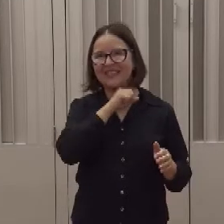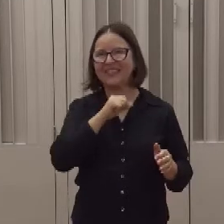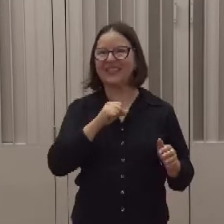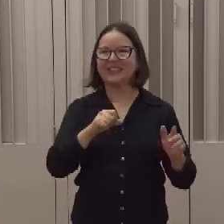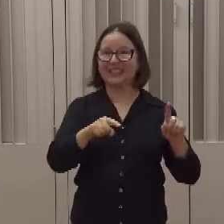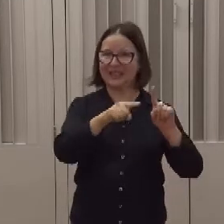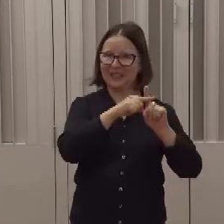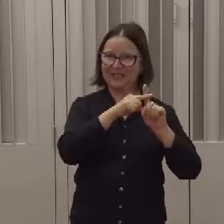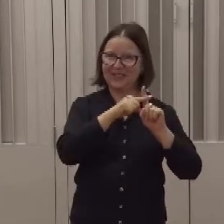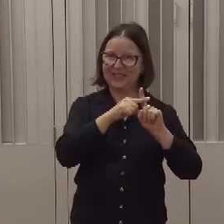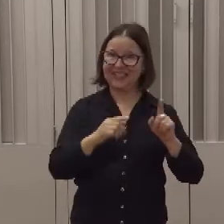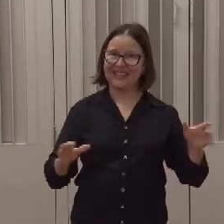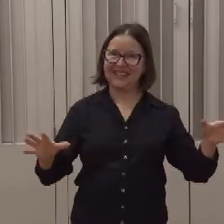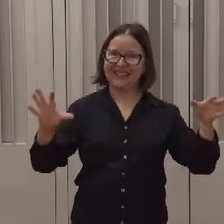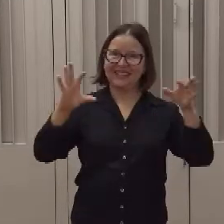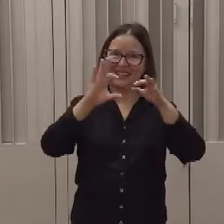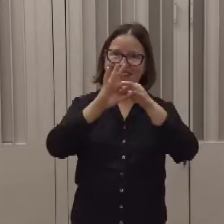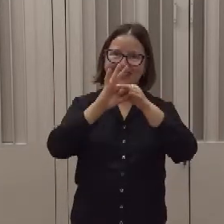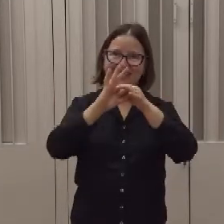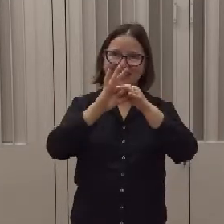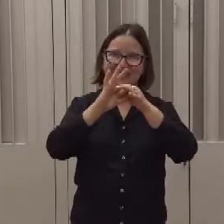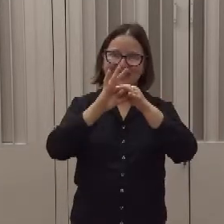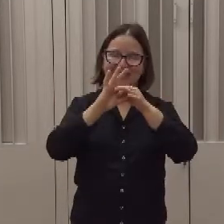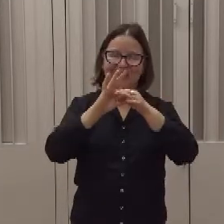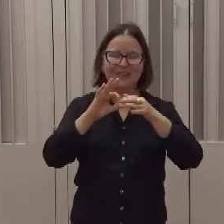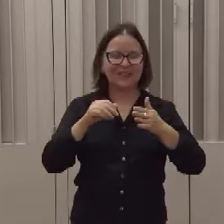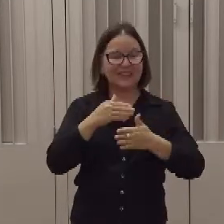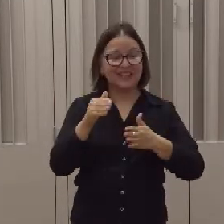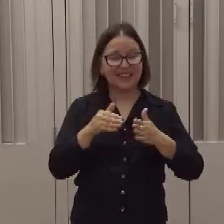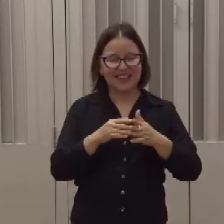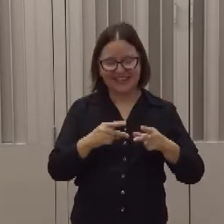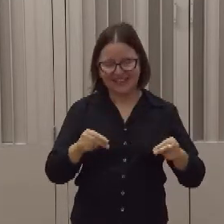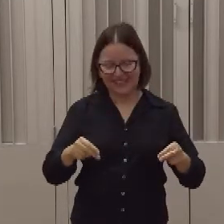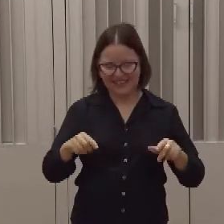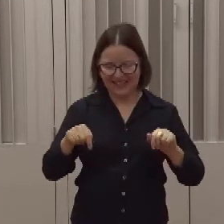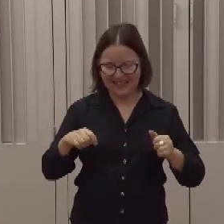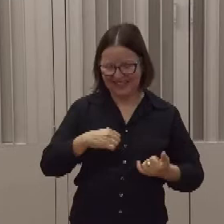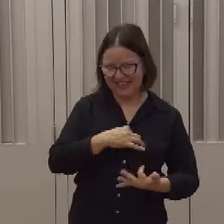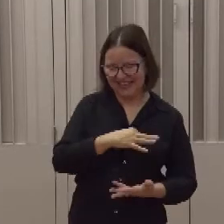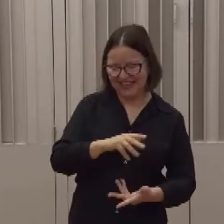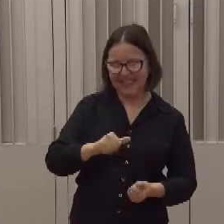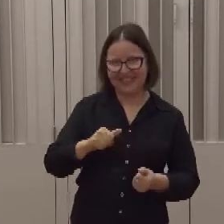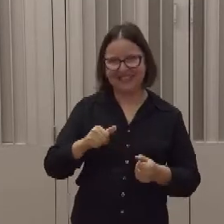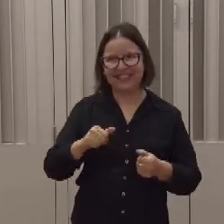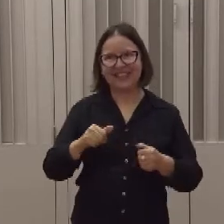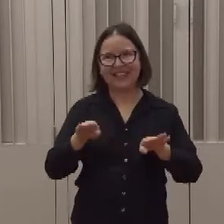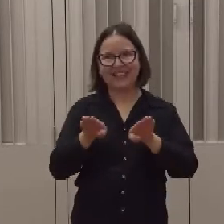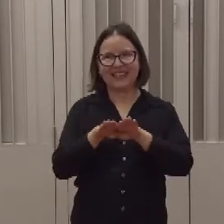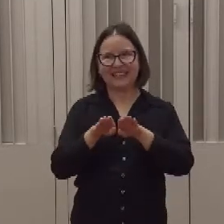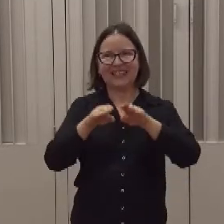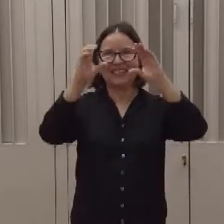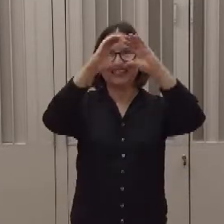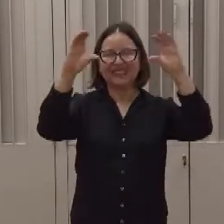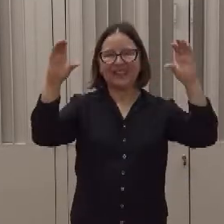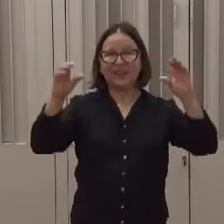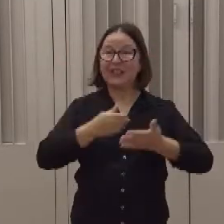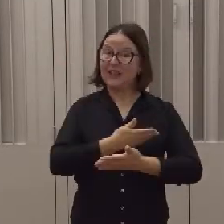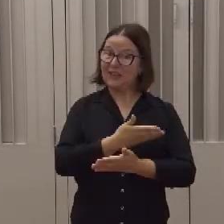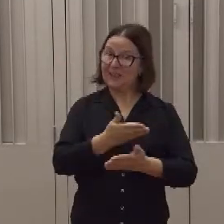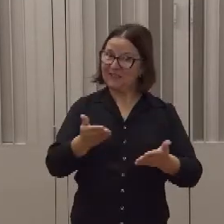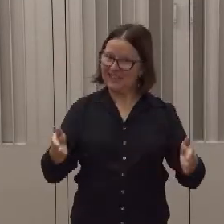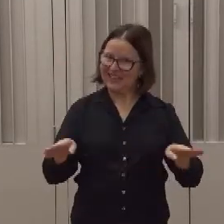mesmo todas as coisas, quer sobre a terra, quer nos céus. E a vós outros também,